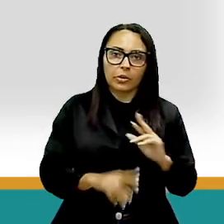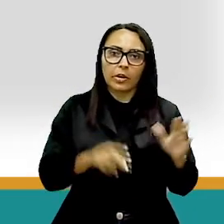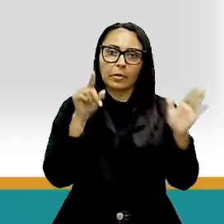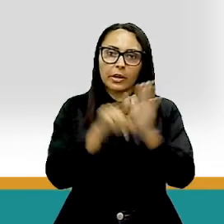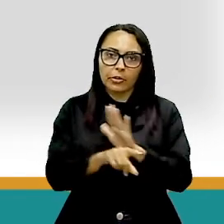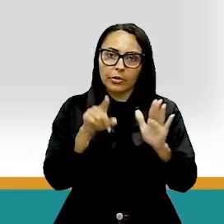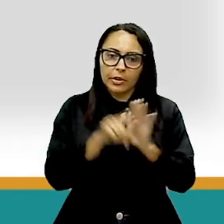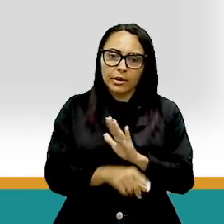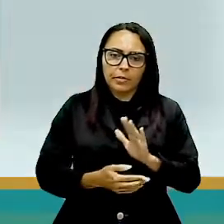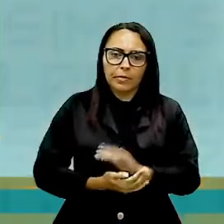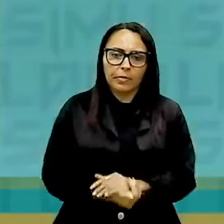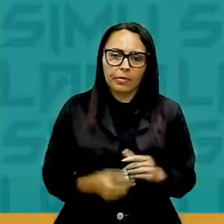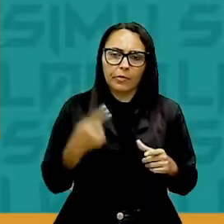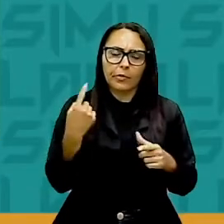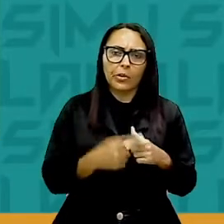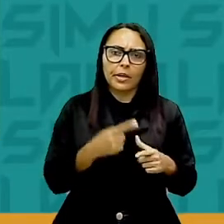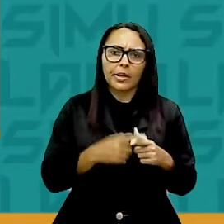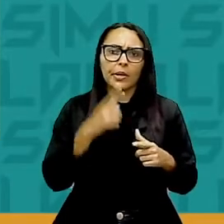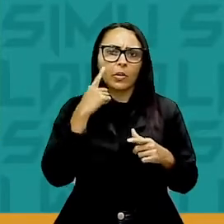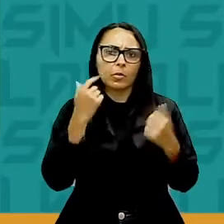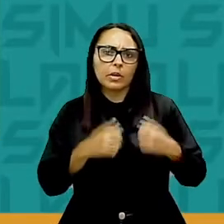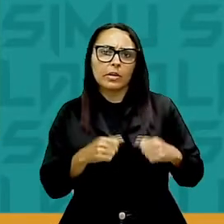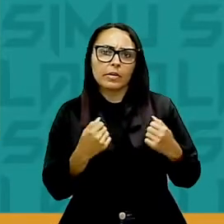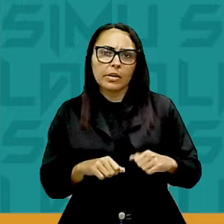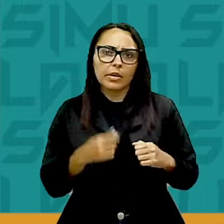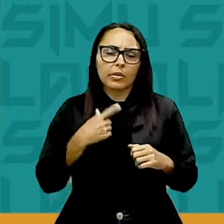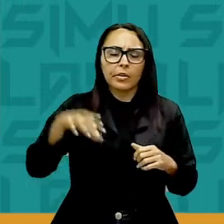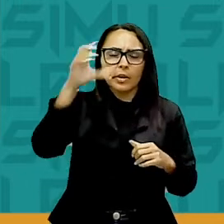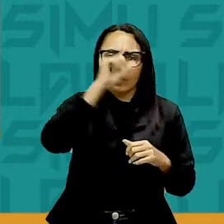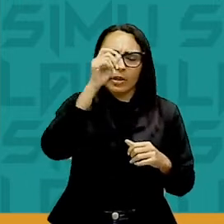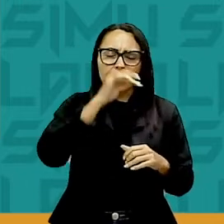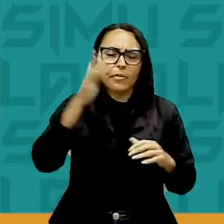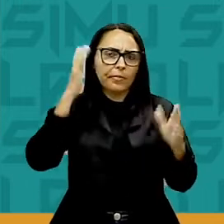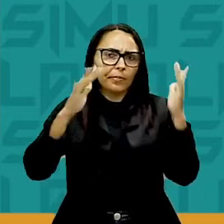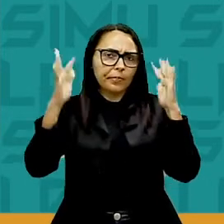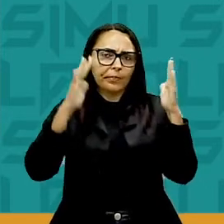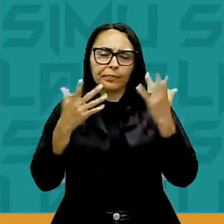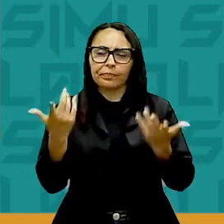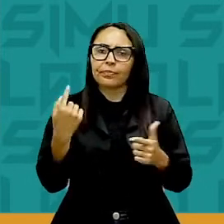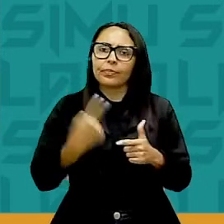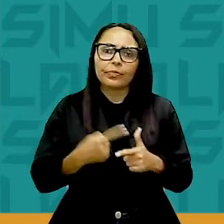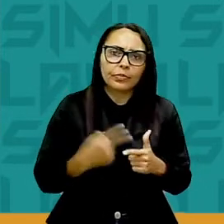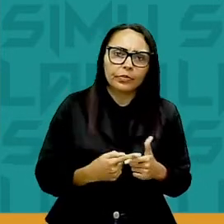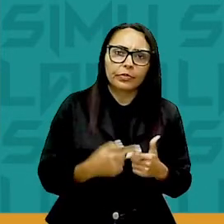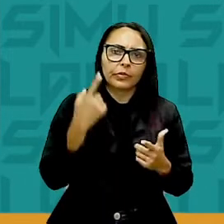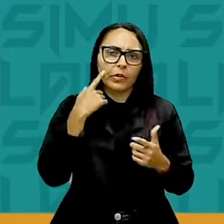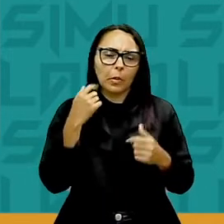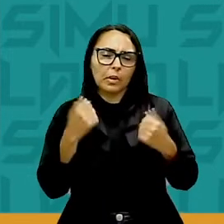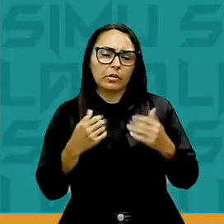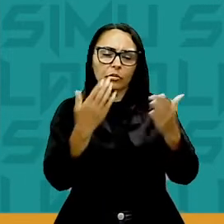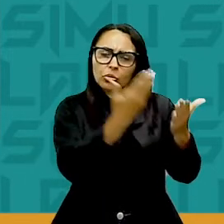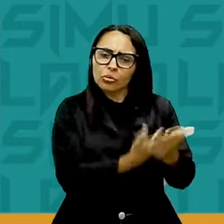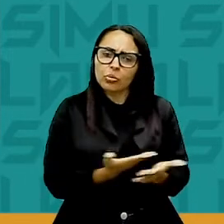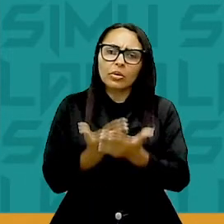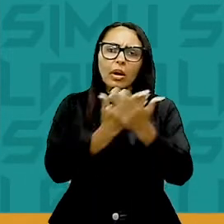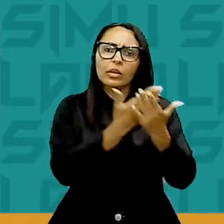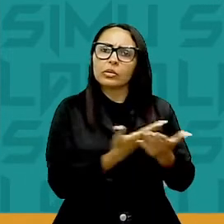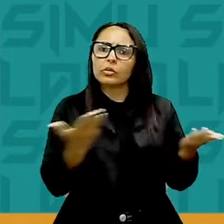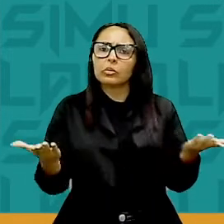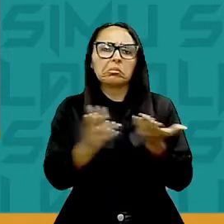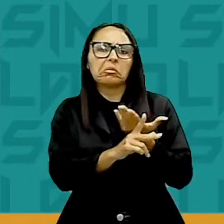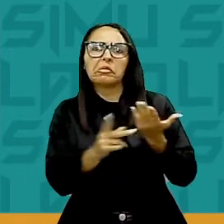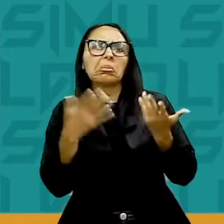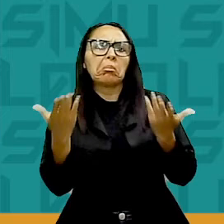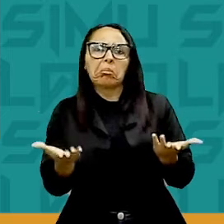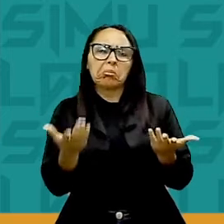pergunta. Por que eu preciso aprender filosofia? Por que eu tenho que estudar isso, professor? Eu